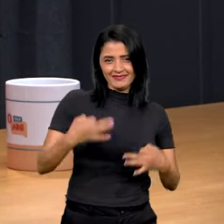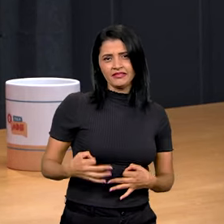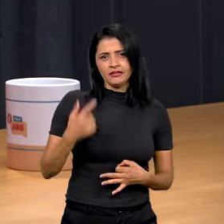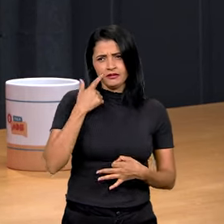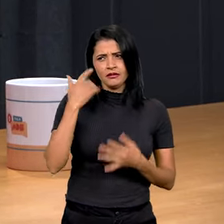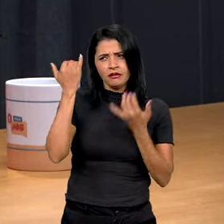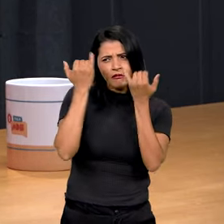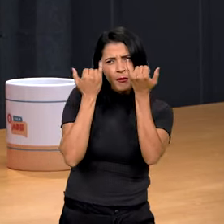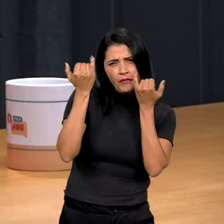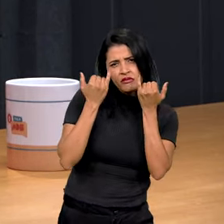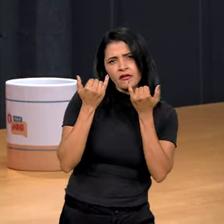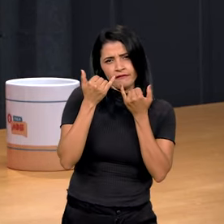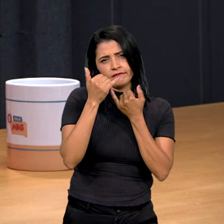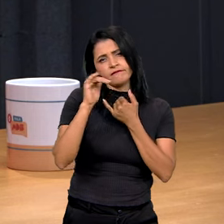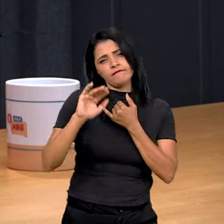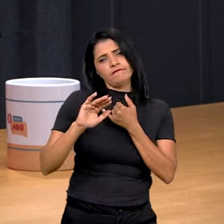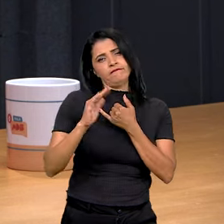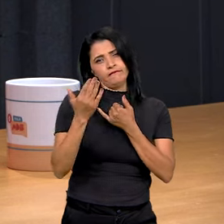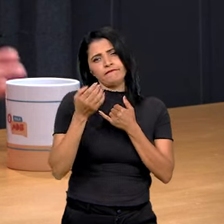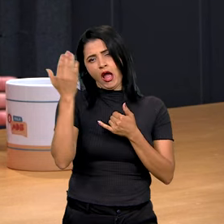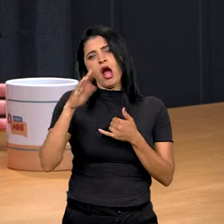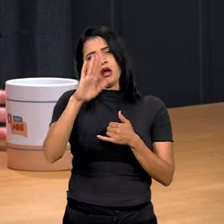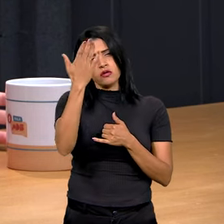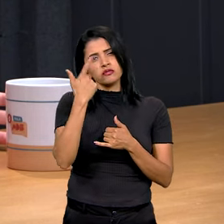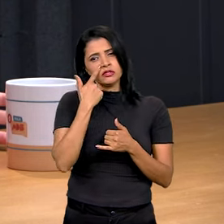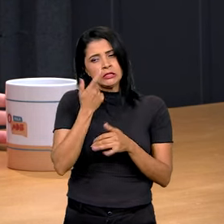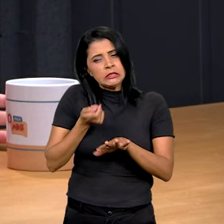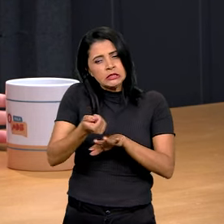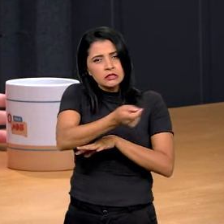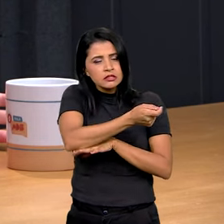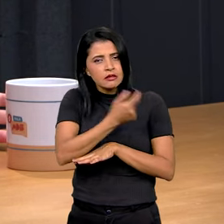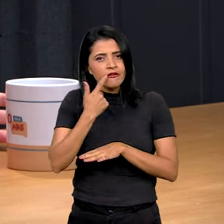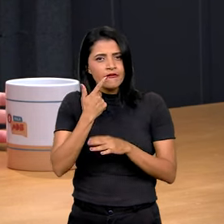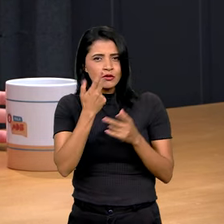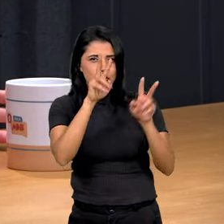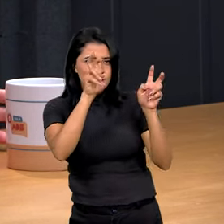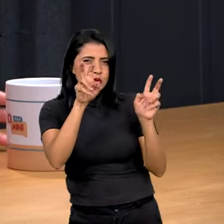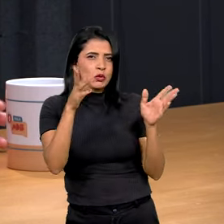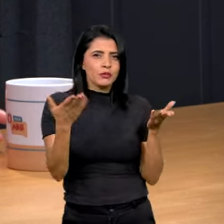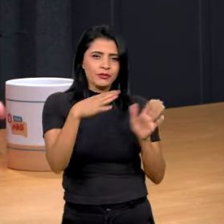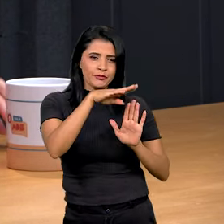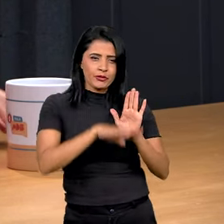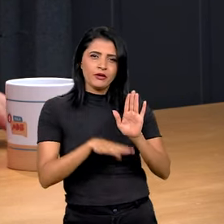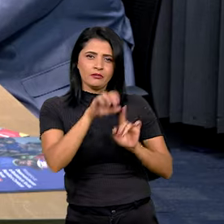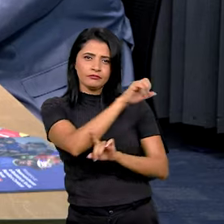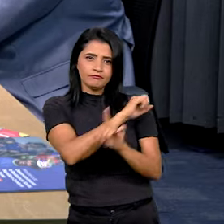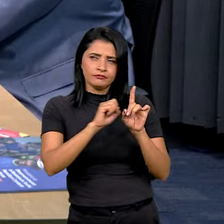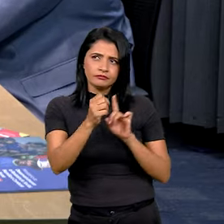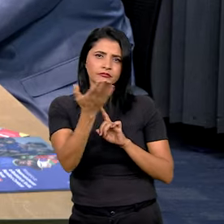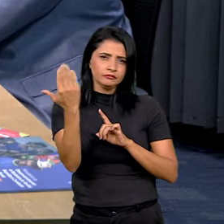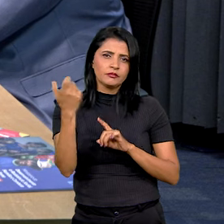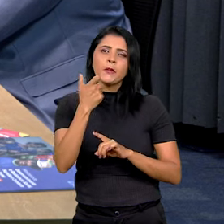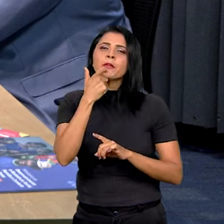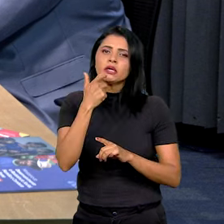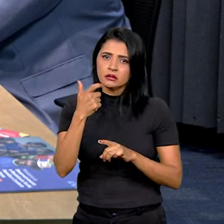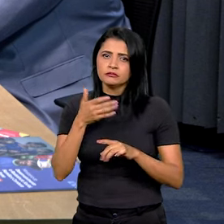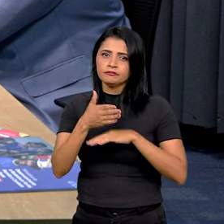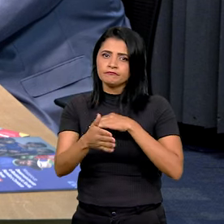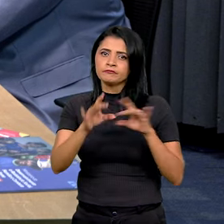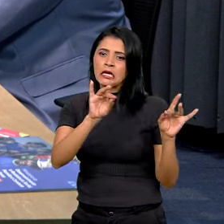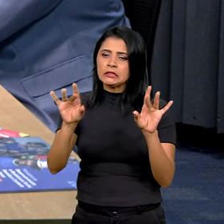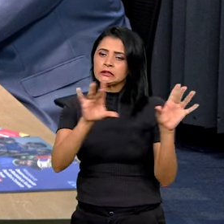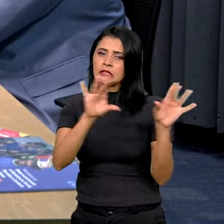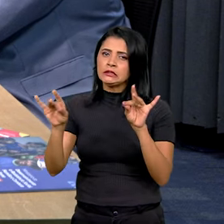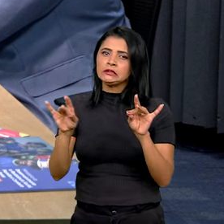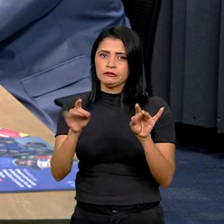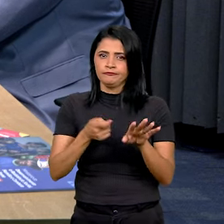gente tem convivido com essas notícias falsas que que abordam os programas sociais né recentemente circulou uma uma fake News por